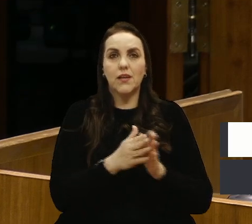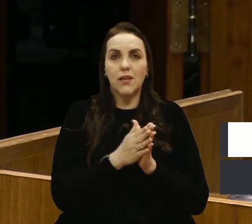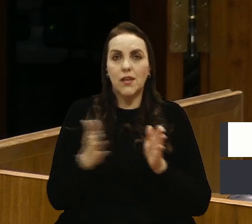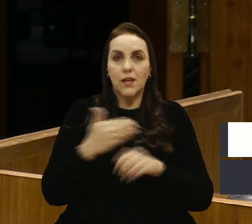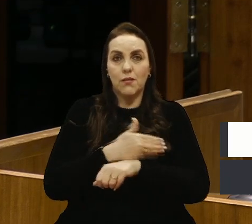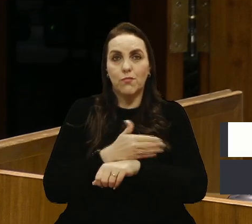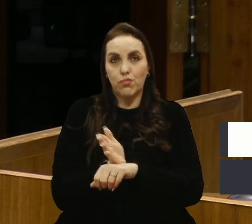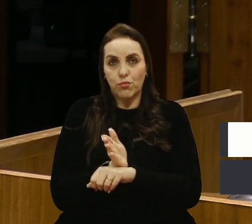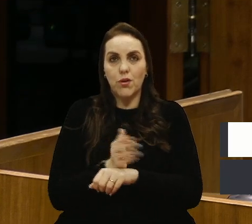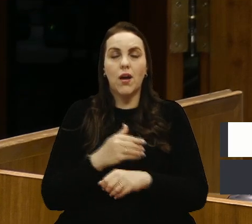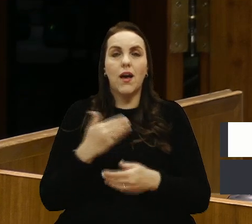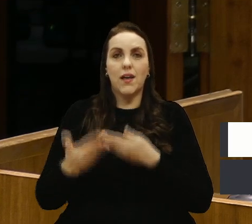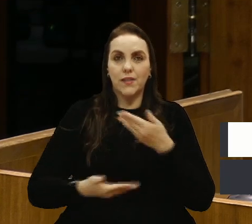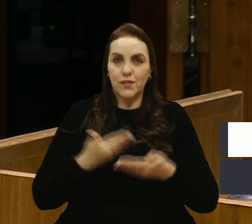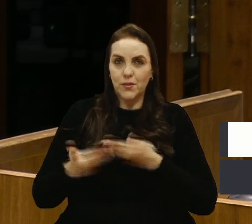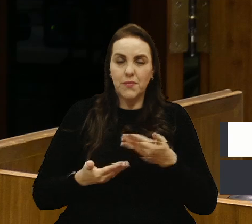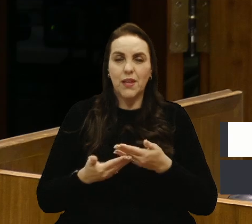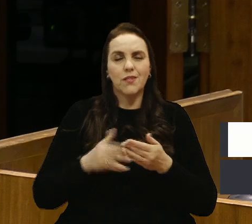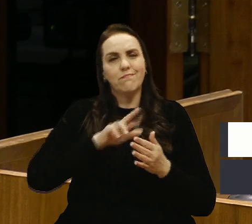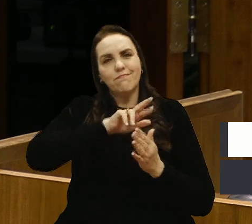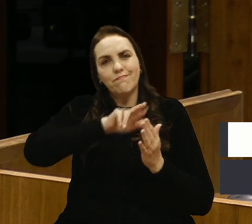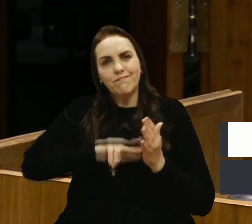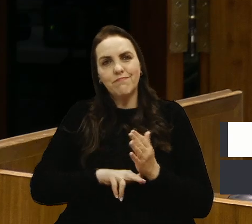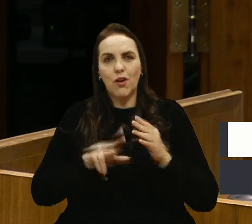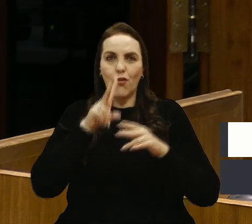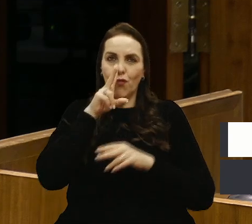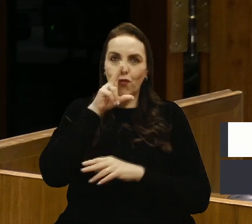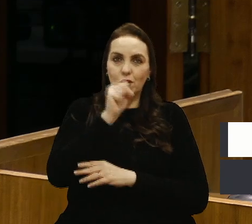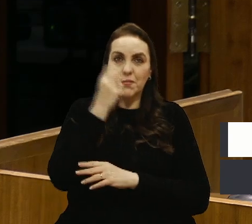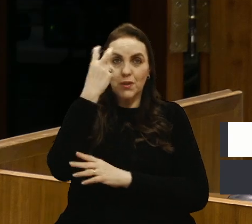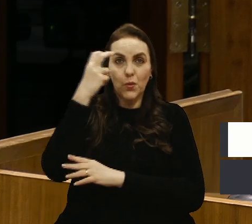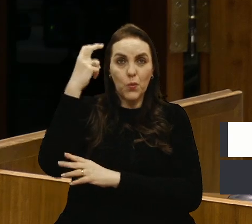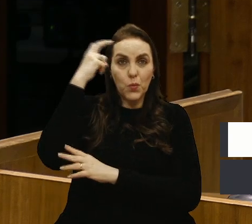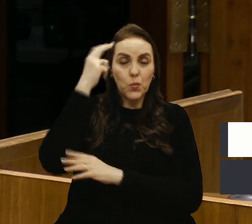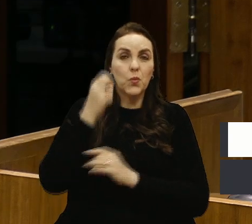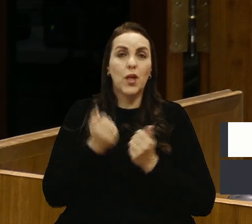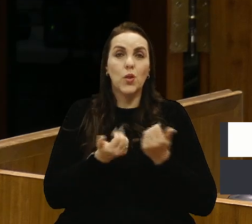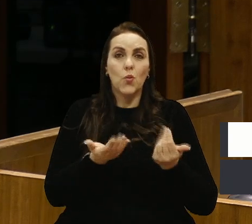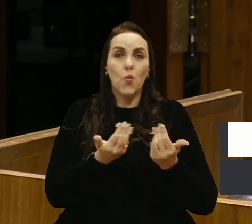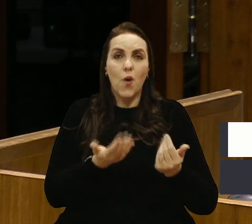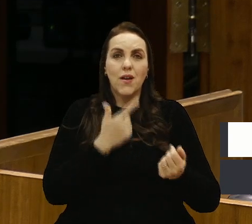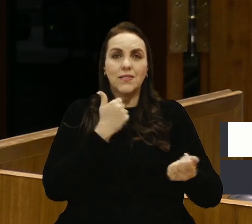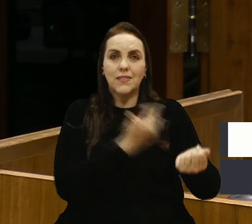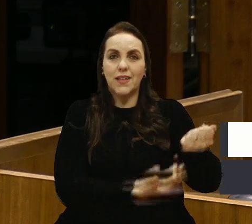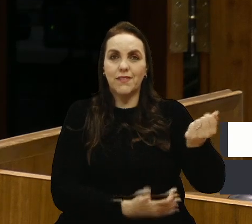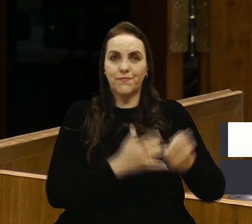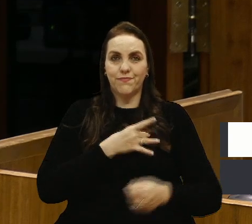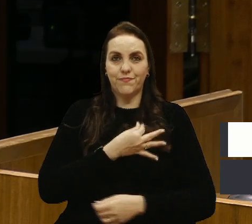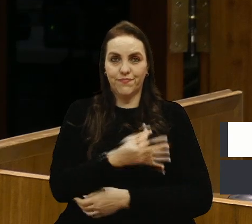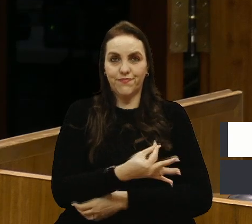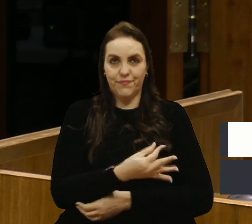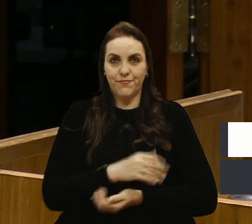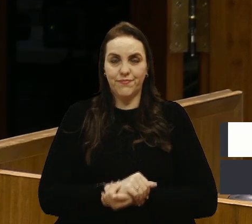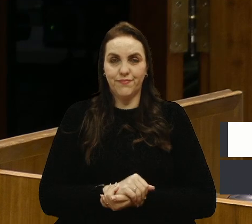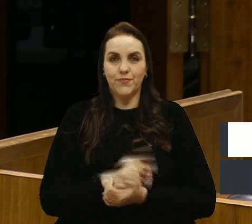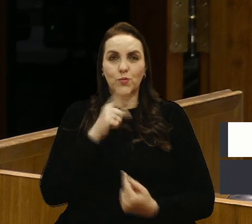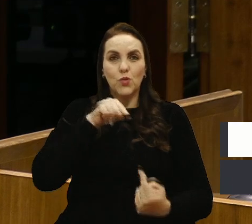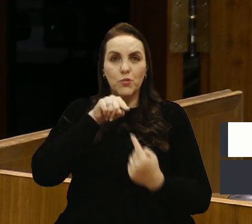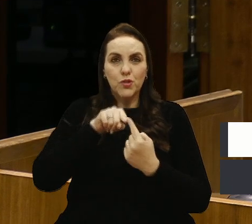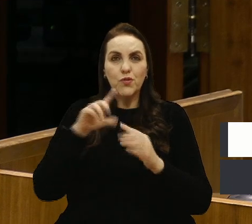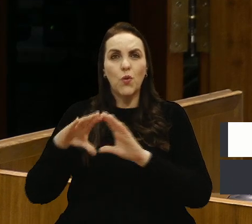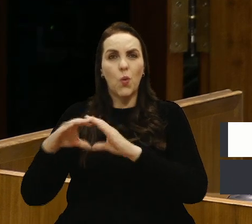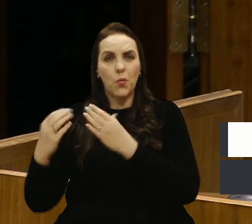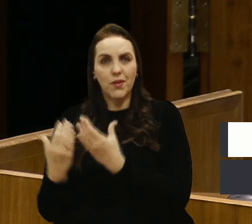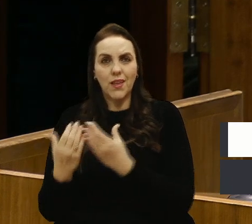e diversas iniciativas voltadas ao fortalecimento da cultura da doação voluntária. O objetivo é aproximar a comunidade dessa causa